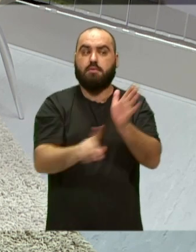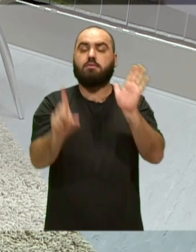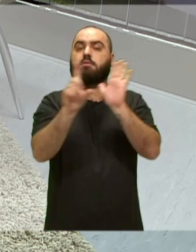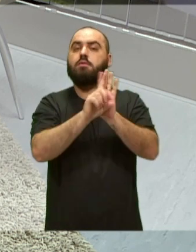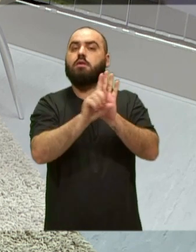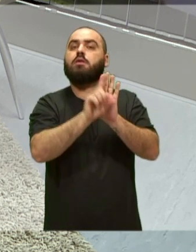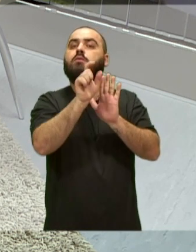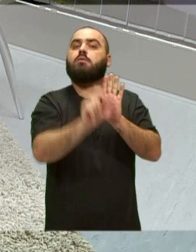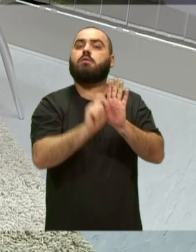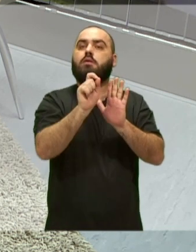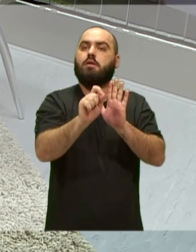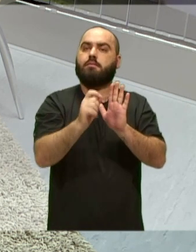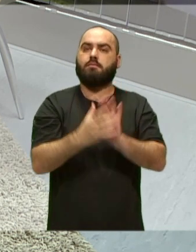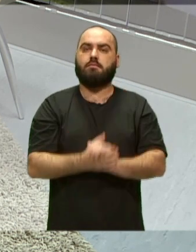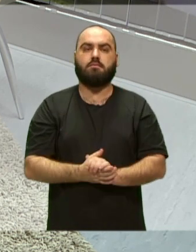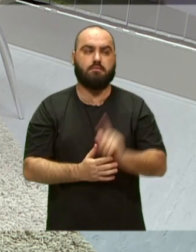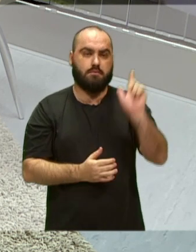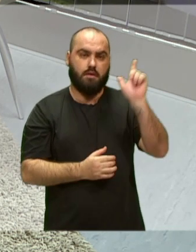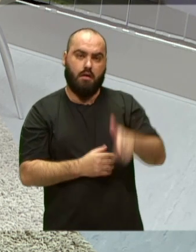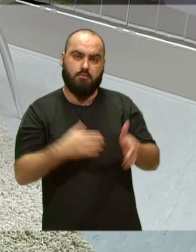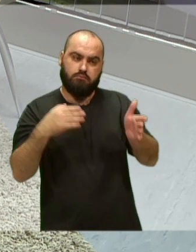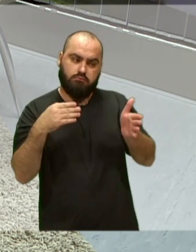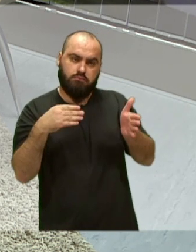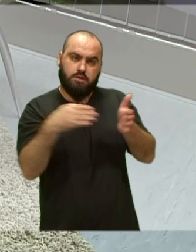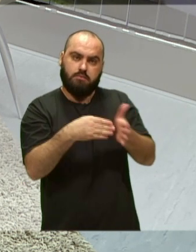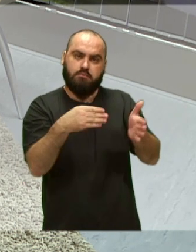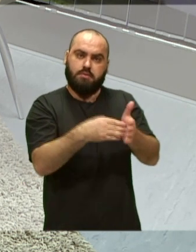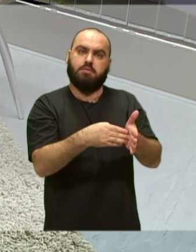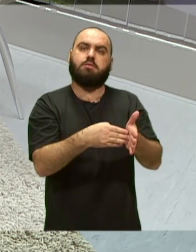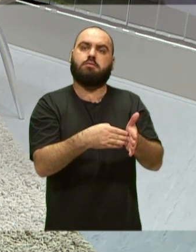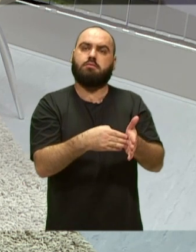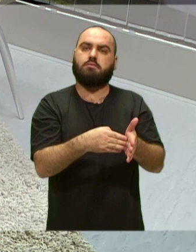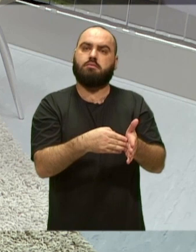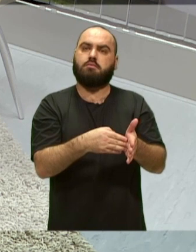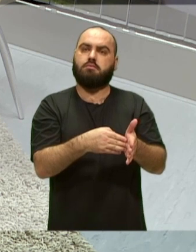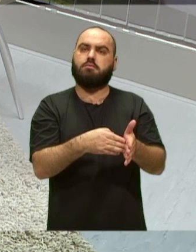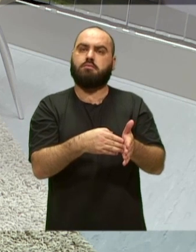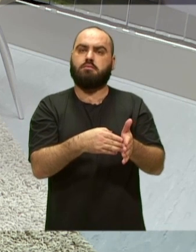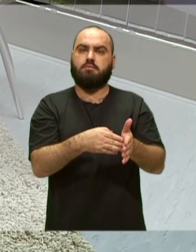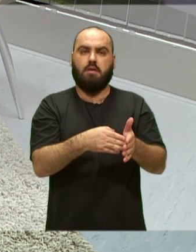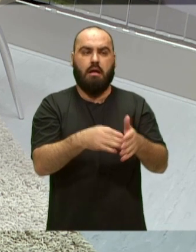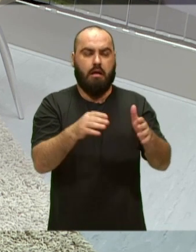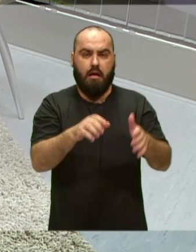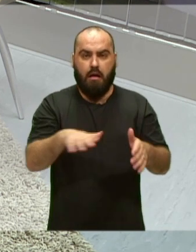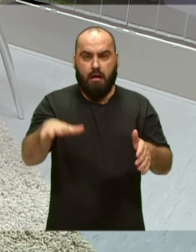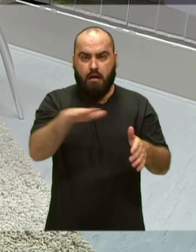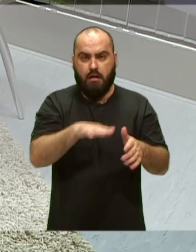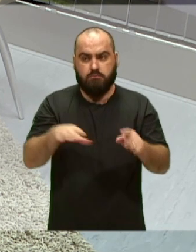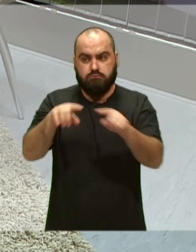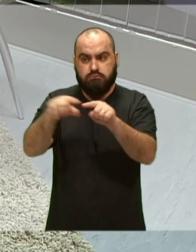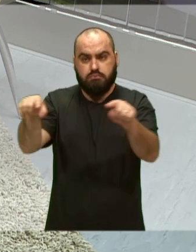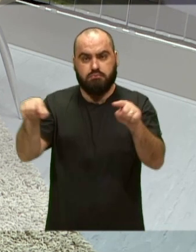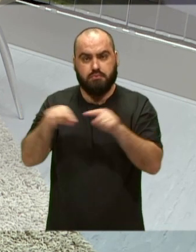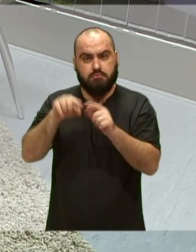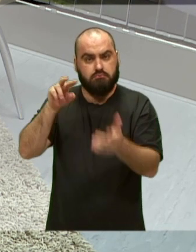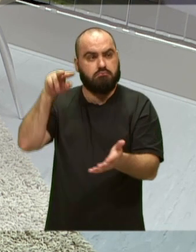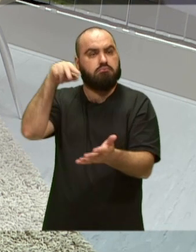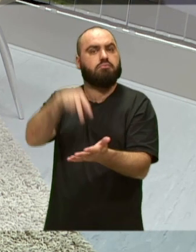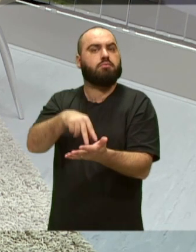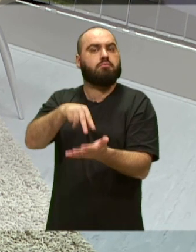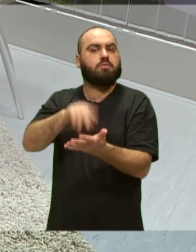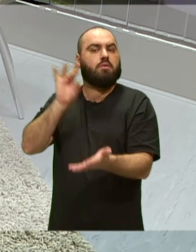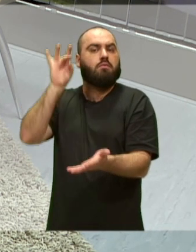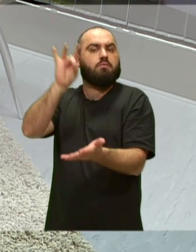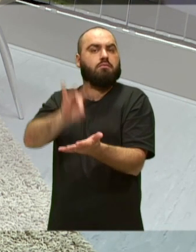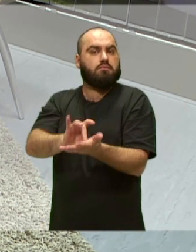trata eh da delimitação das faixas não edificáveis em áreas urbanas consolidadas dando garantias aos